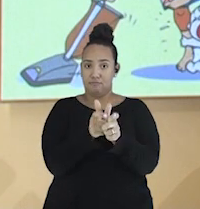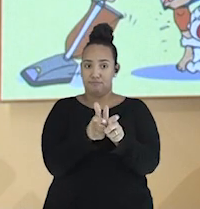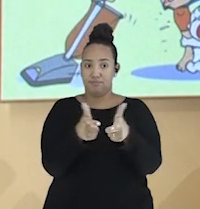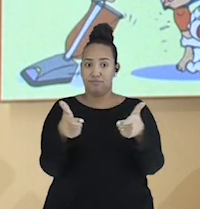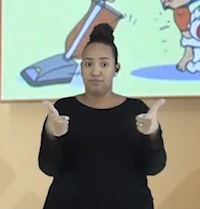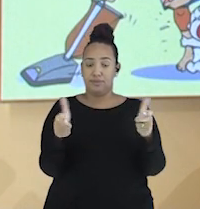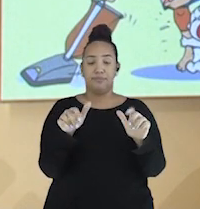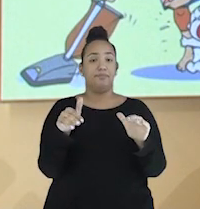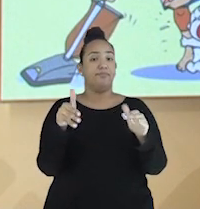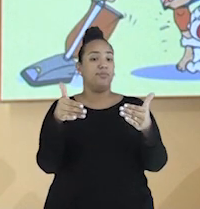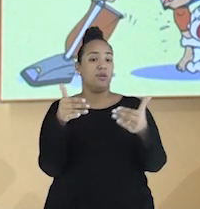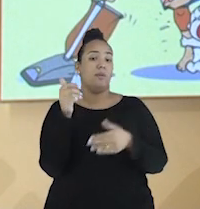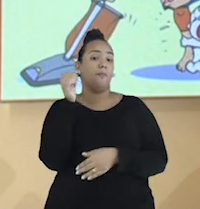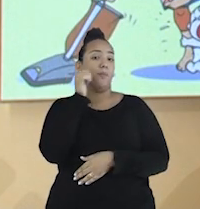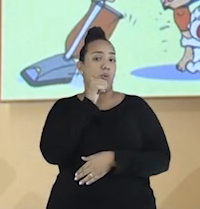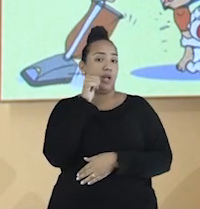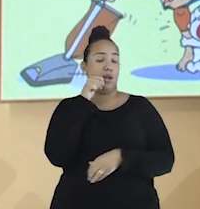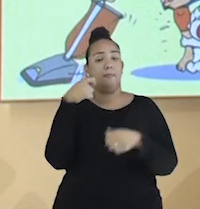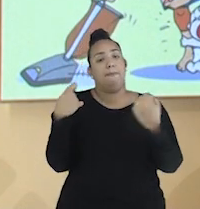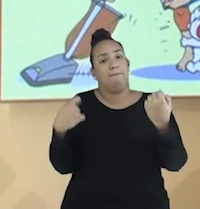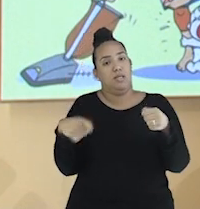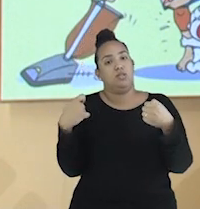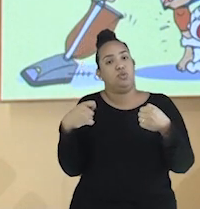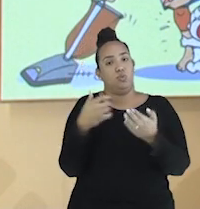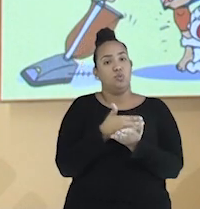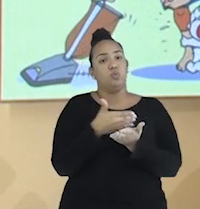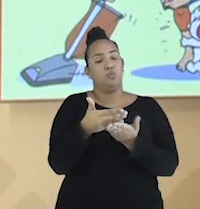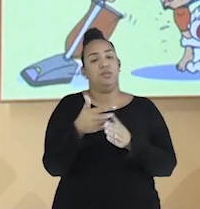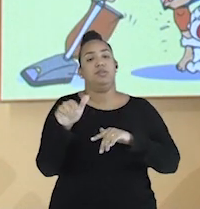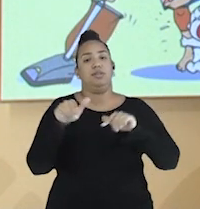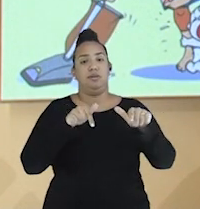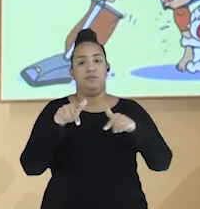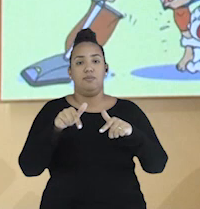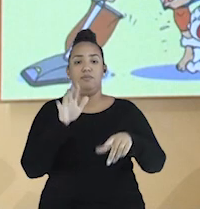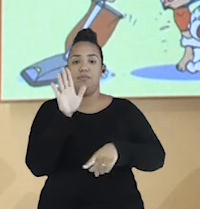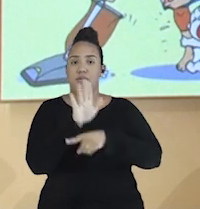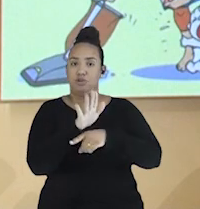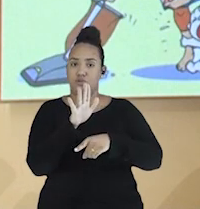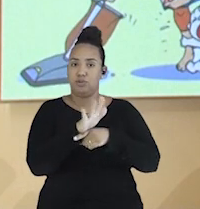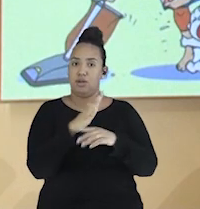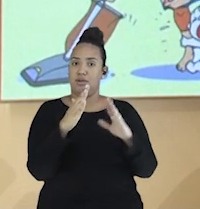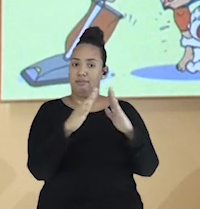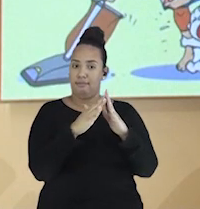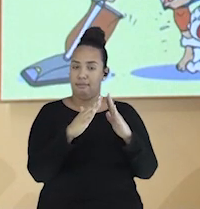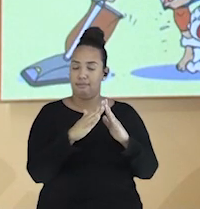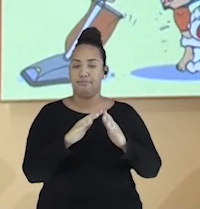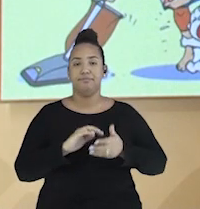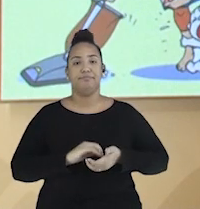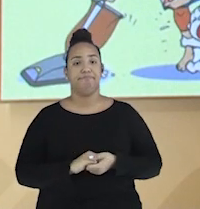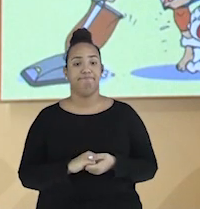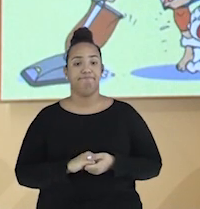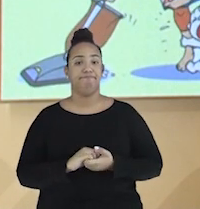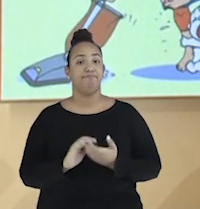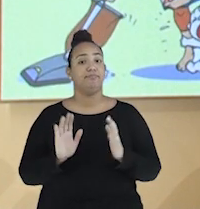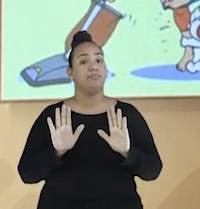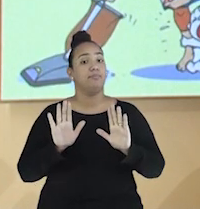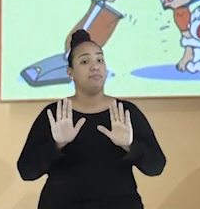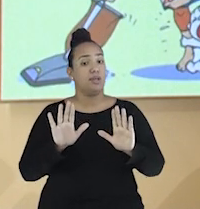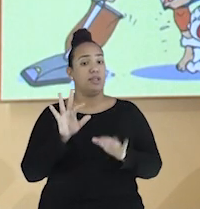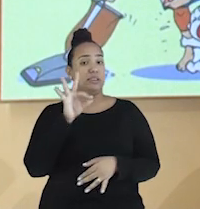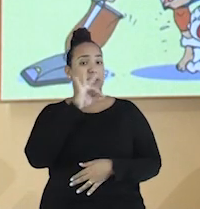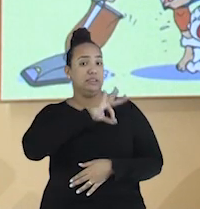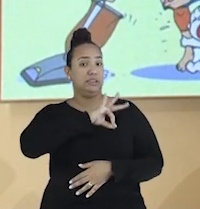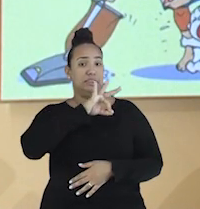cidades, as mulheres precisaram começar a trabalhar para ajudar no sustento da família. Porém,